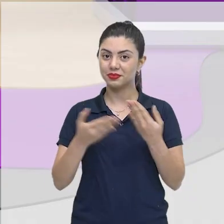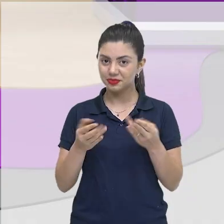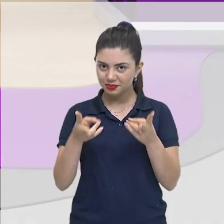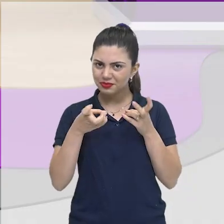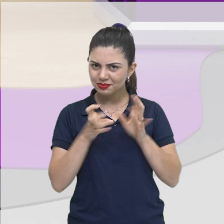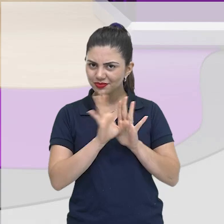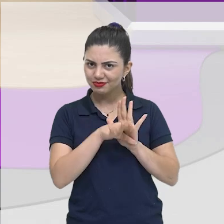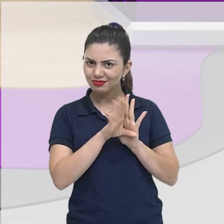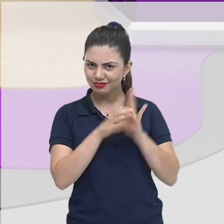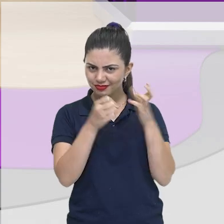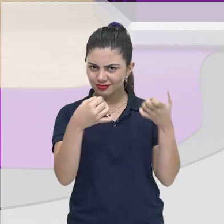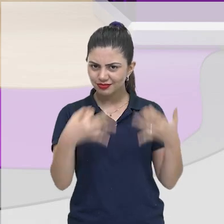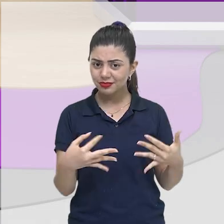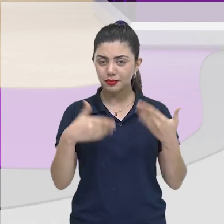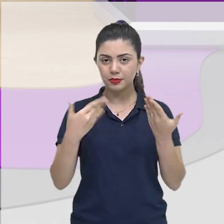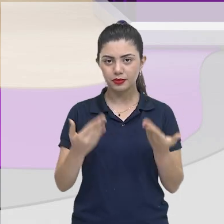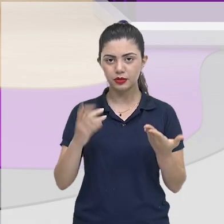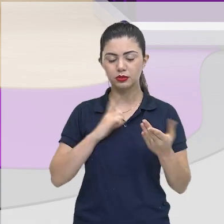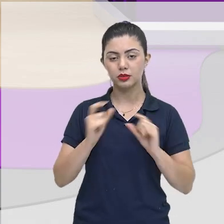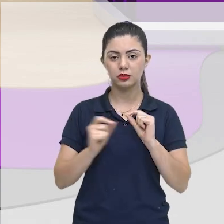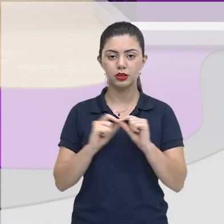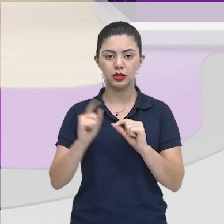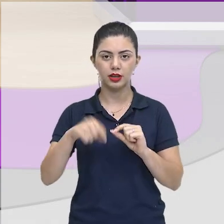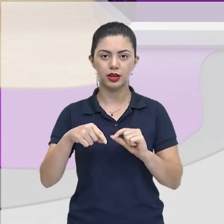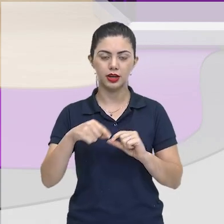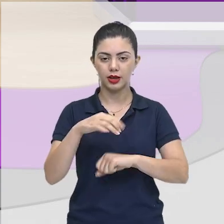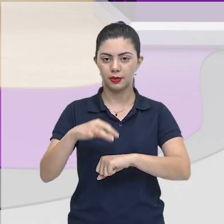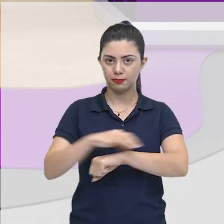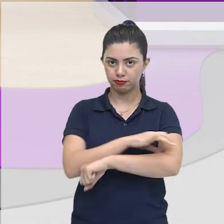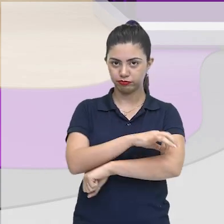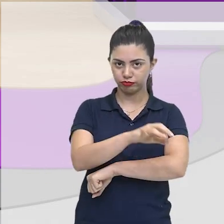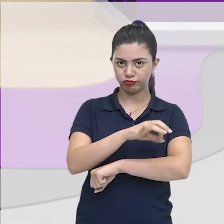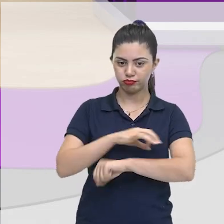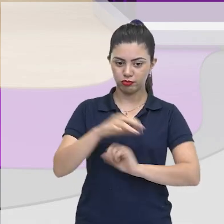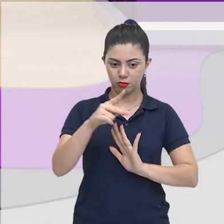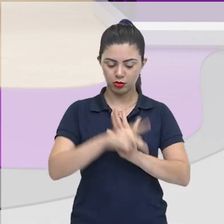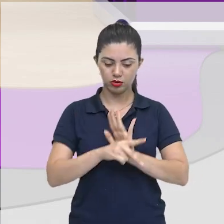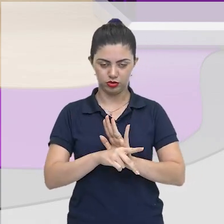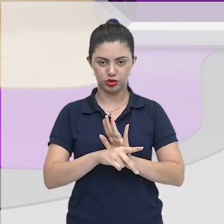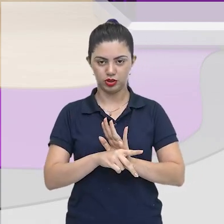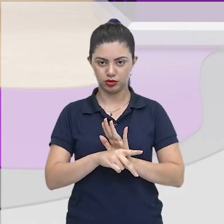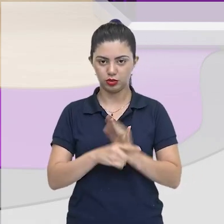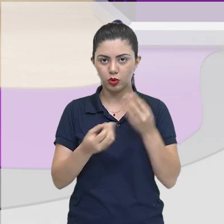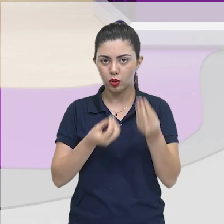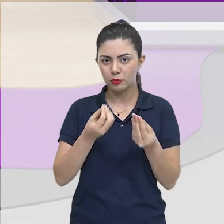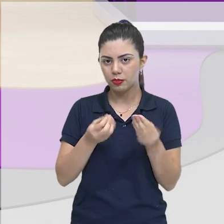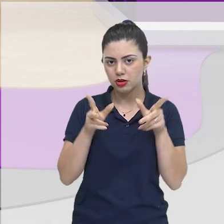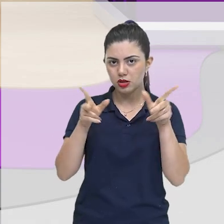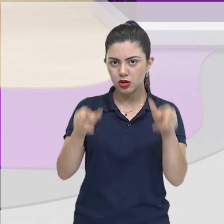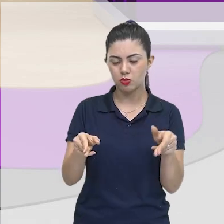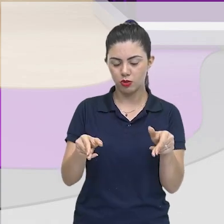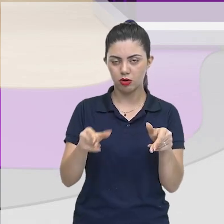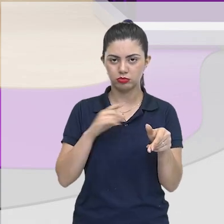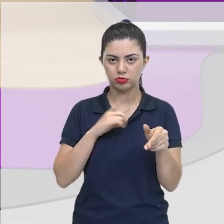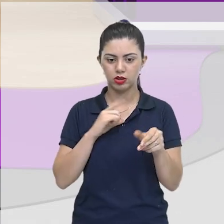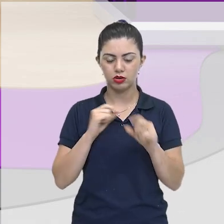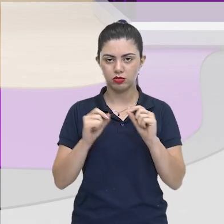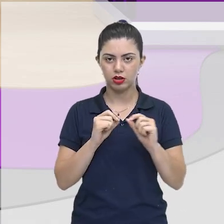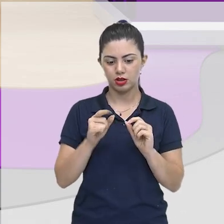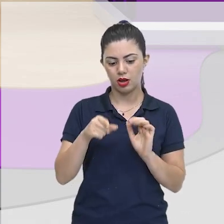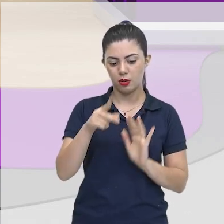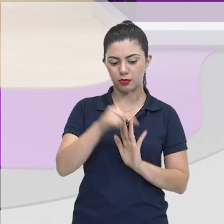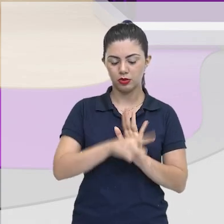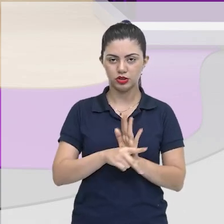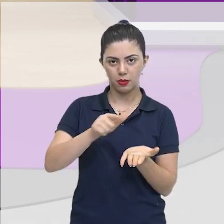nossa definição? A planta baixa é como se você estivesse pegando aí, como se fosse um mapa,